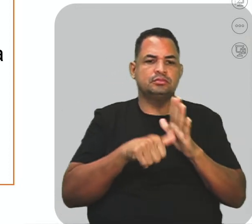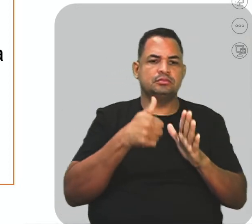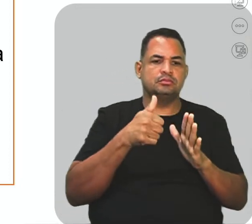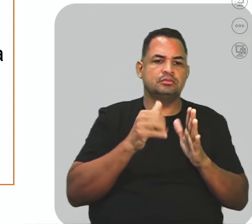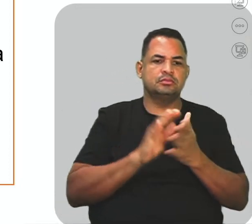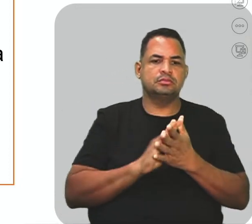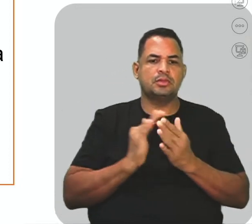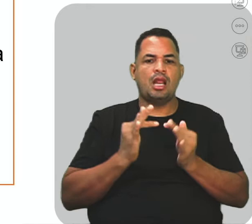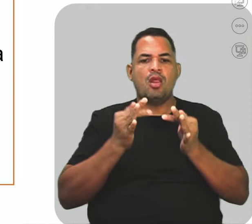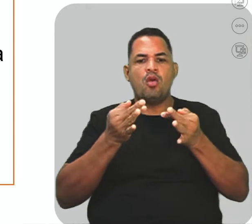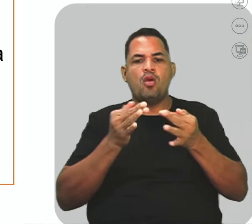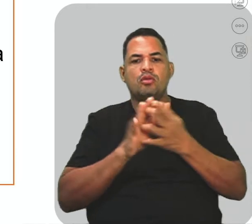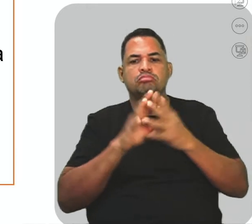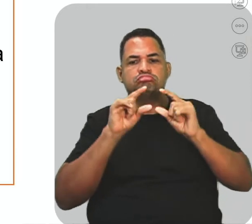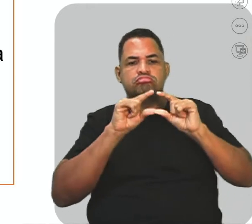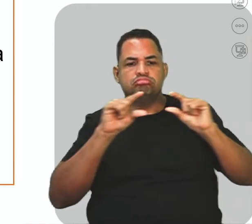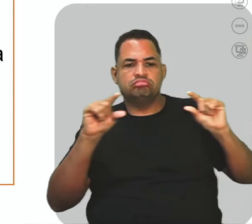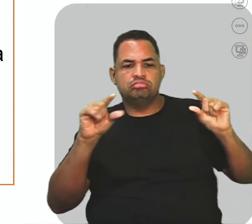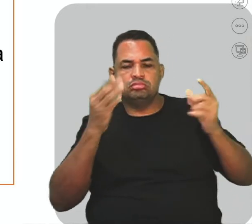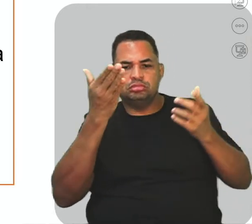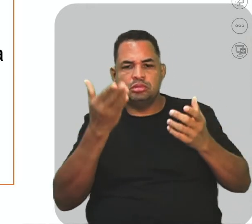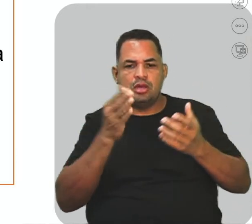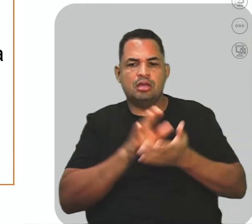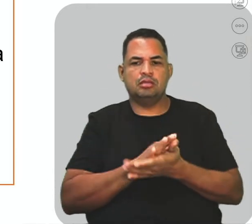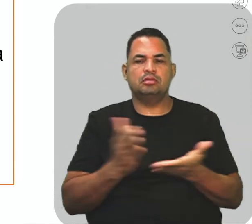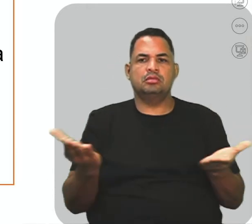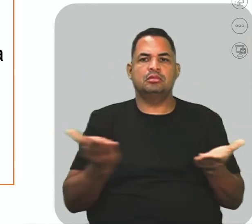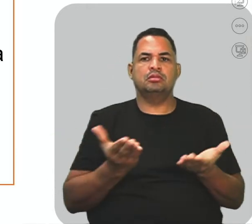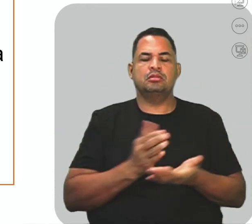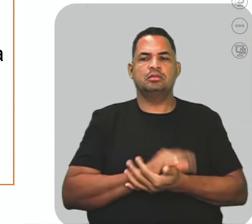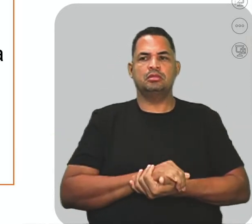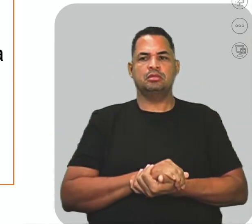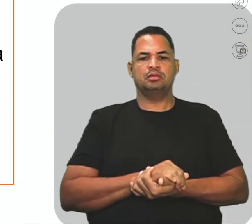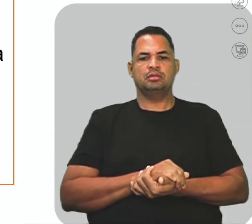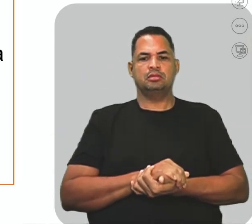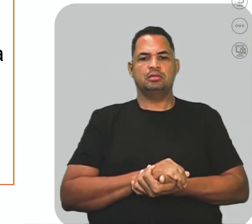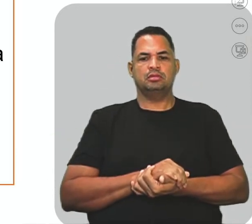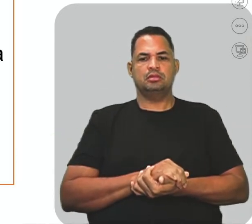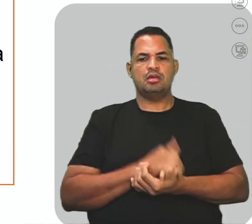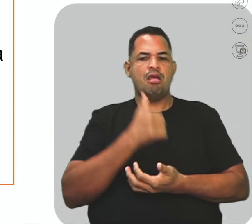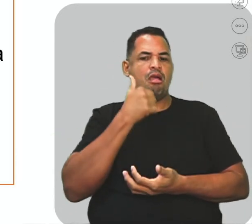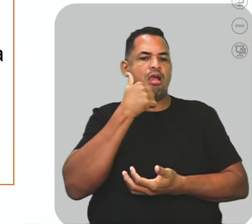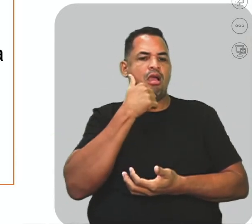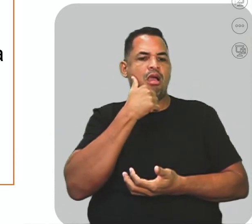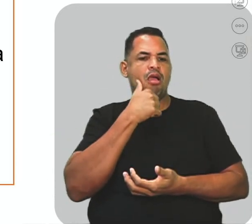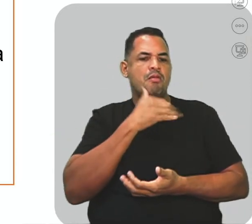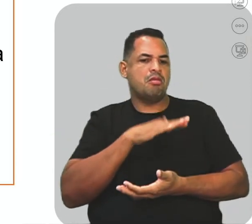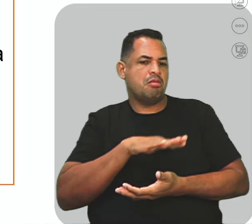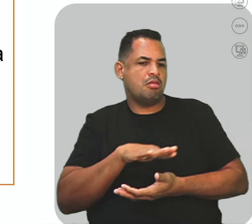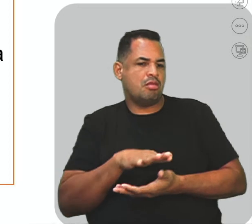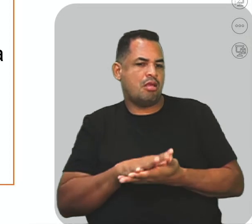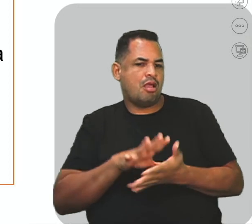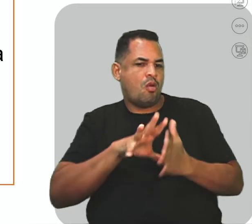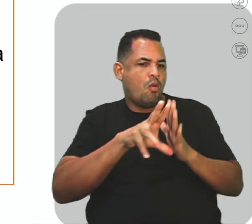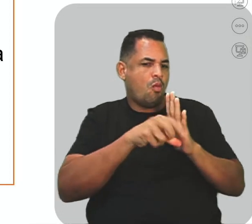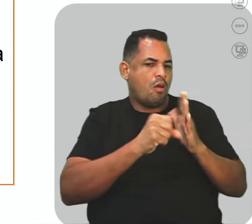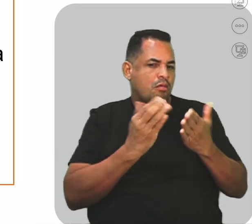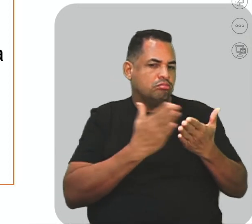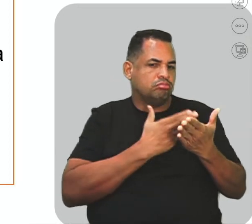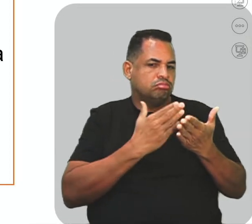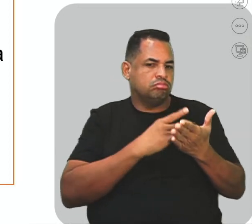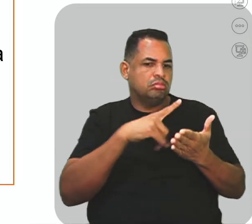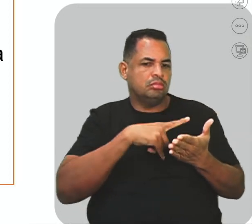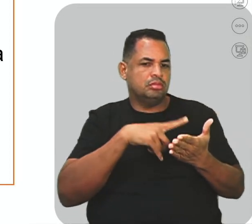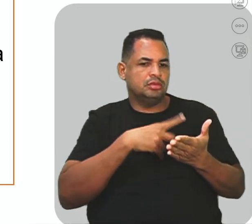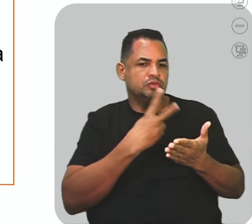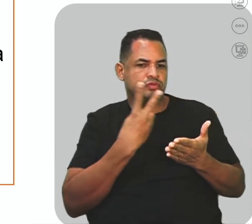último período do trecho. Agora, vamos lá. A menina que roubava livros se compõe de